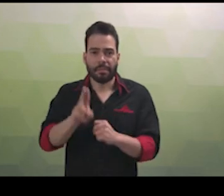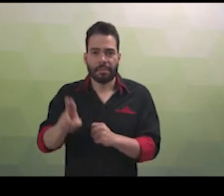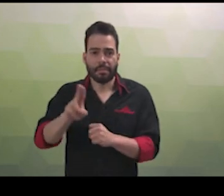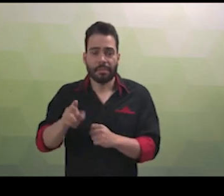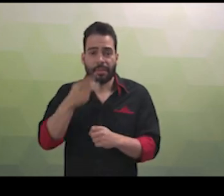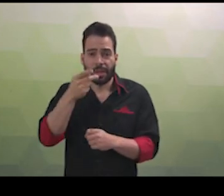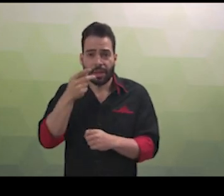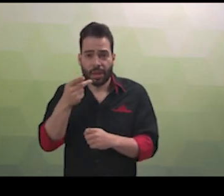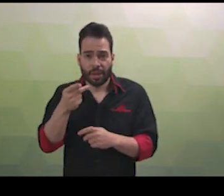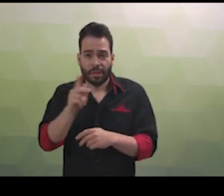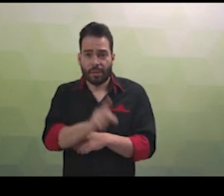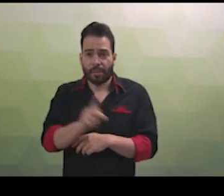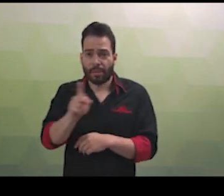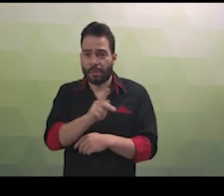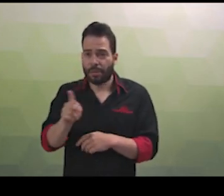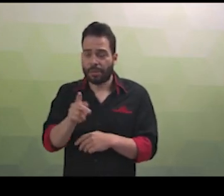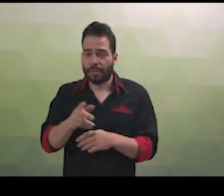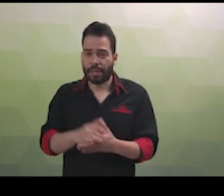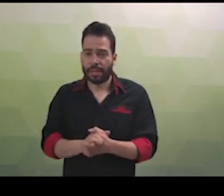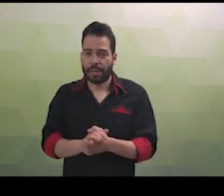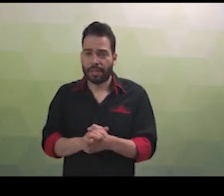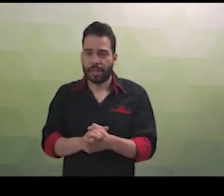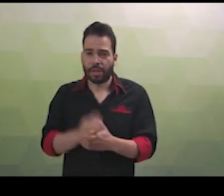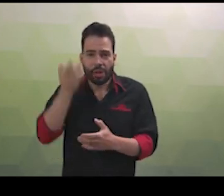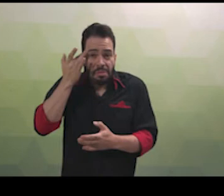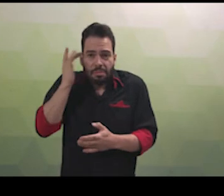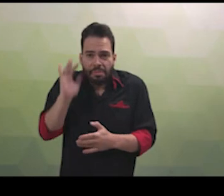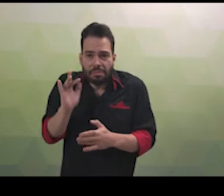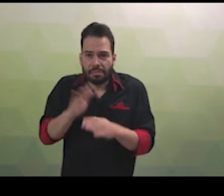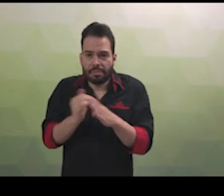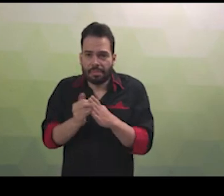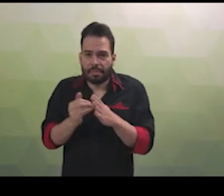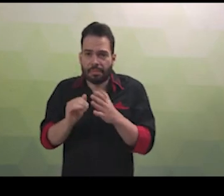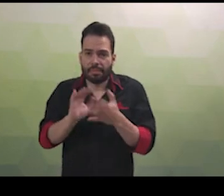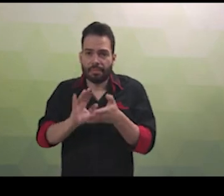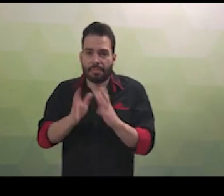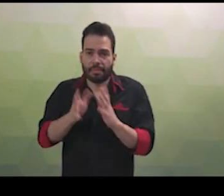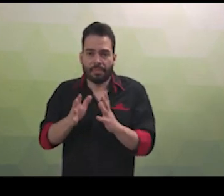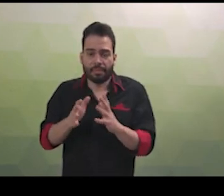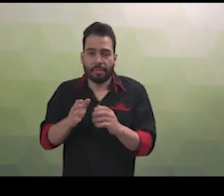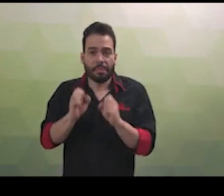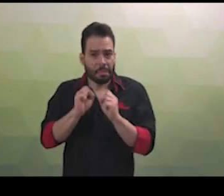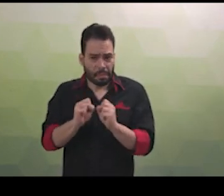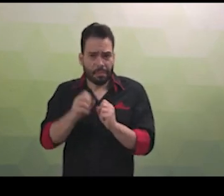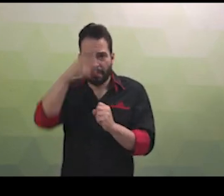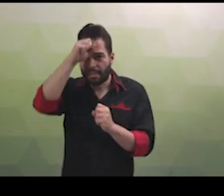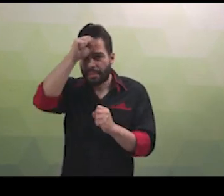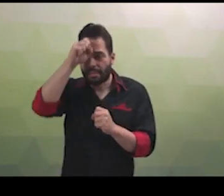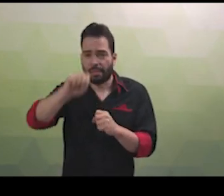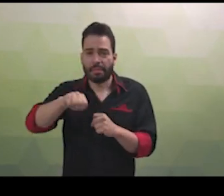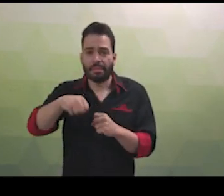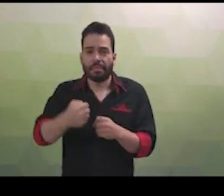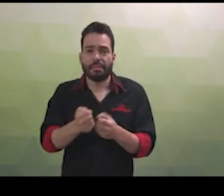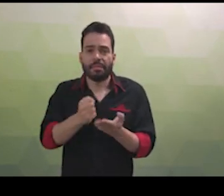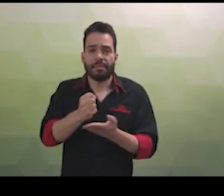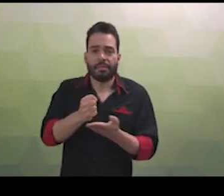empregados. Vejam que eu falei também de um professor que não domina Libras, mas o professor pode aprender sinais básicos se